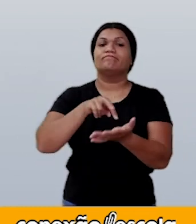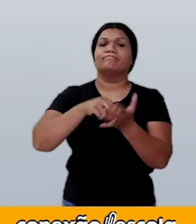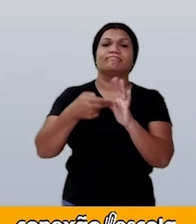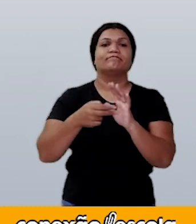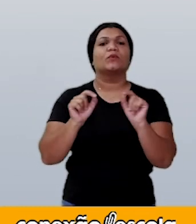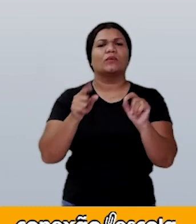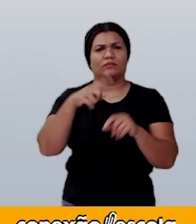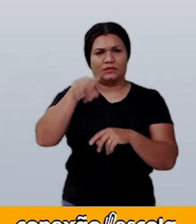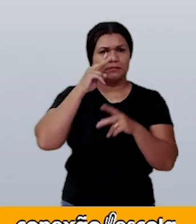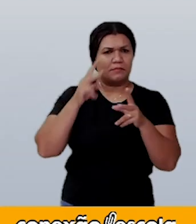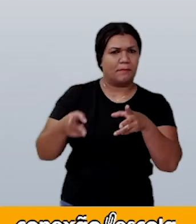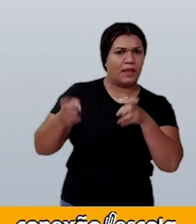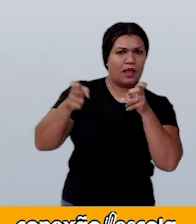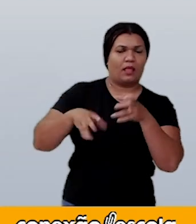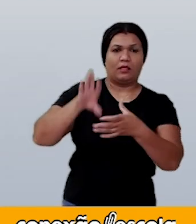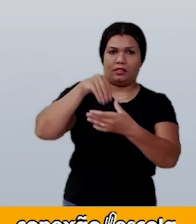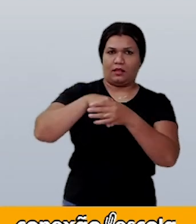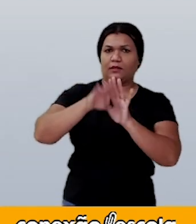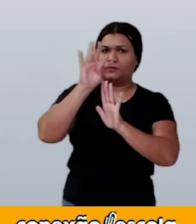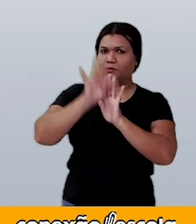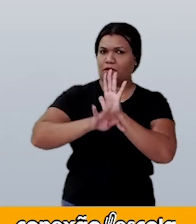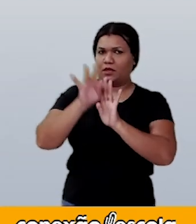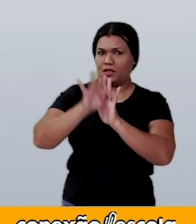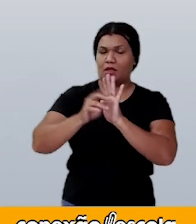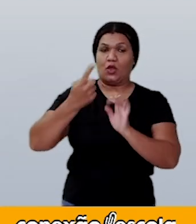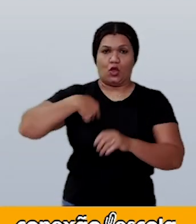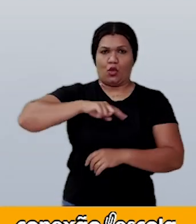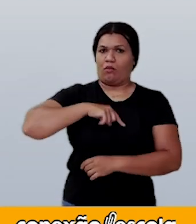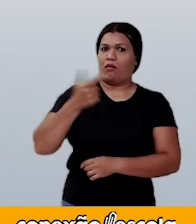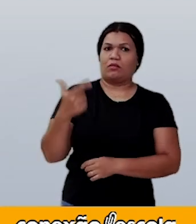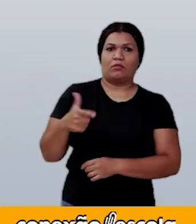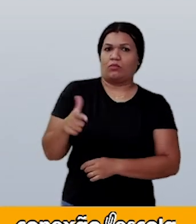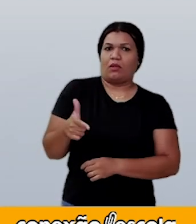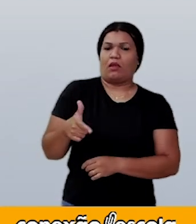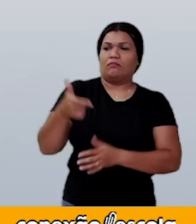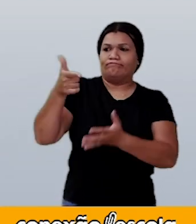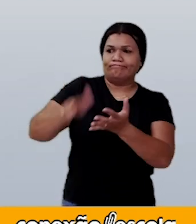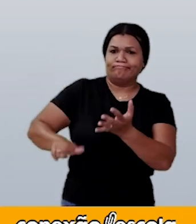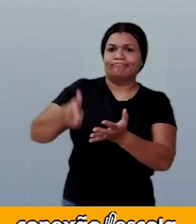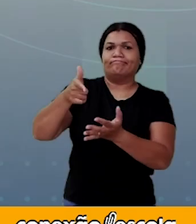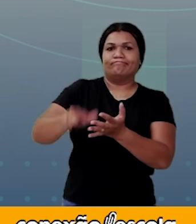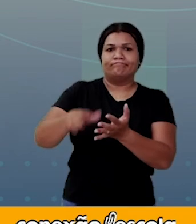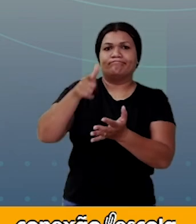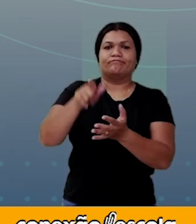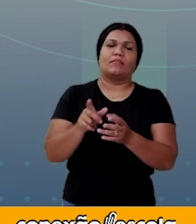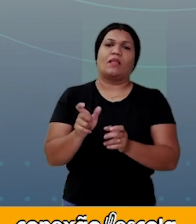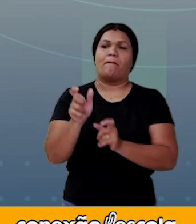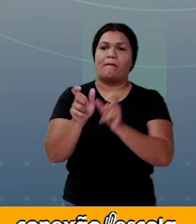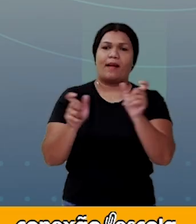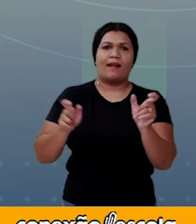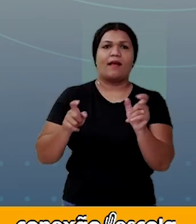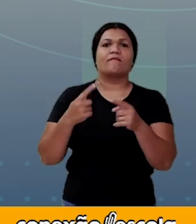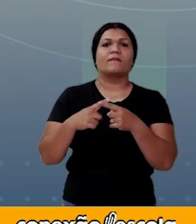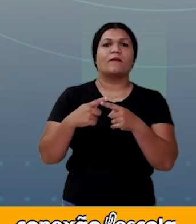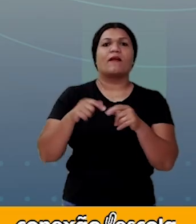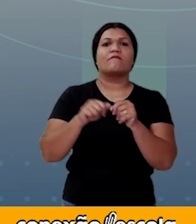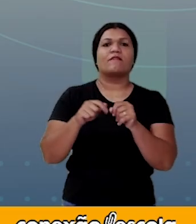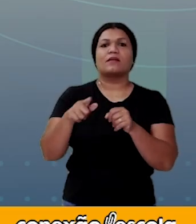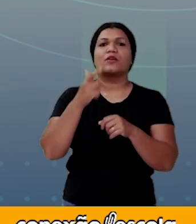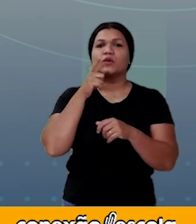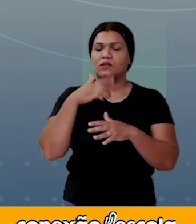seja, percebam que aqui nesse texto nós não temos a repetição desses termos, fazendo com que ele